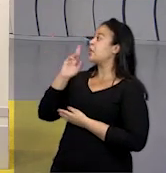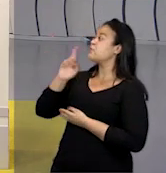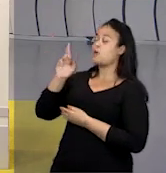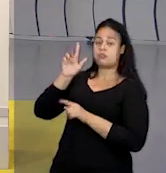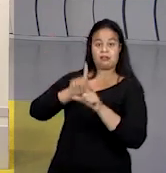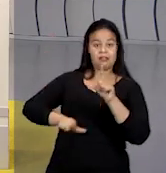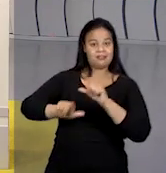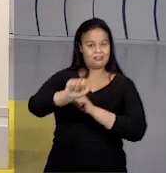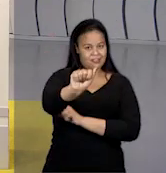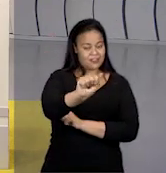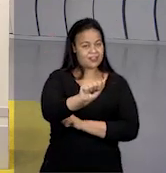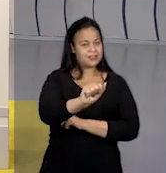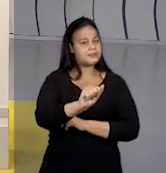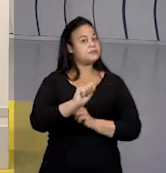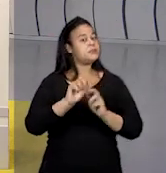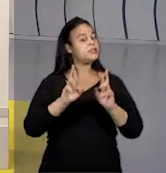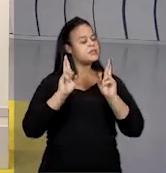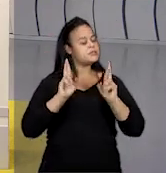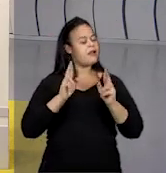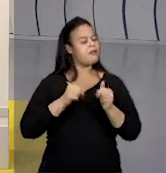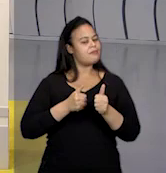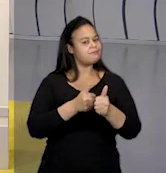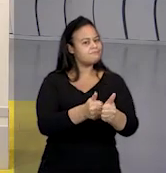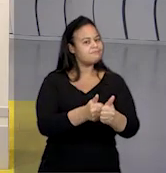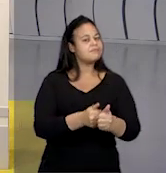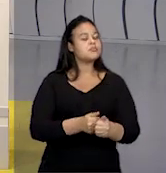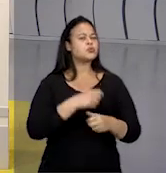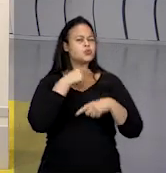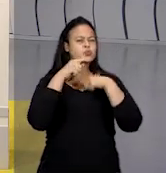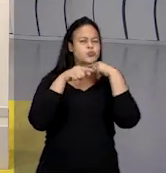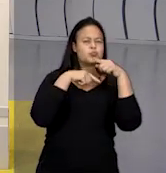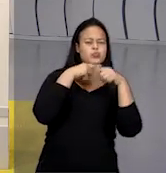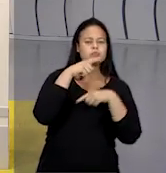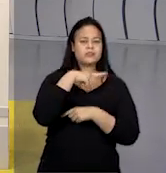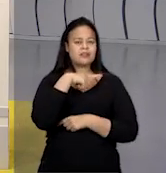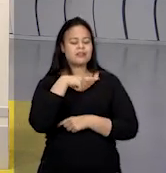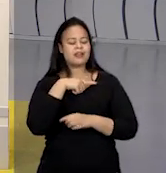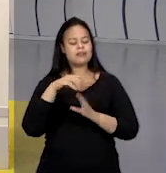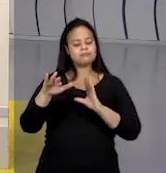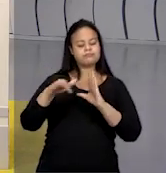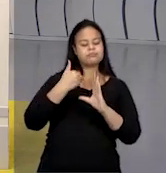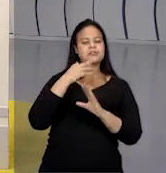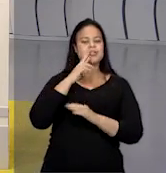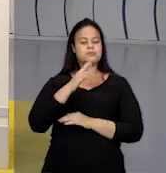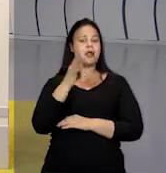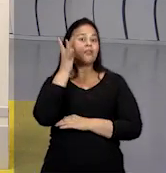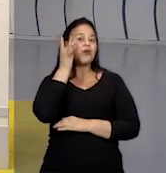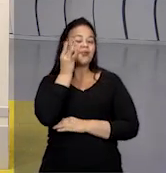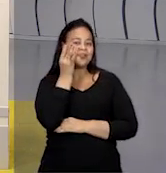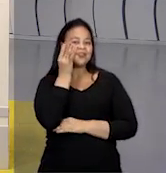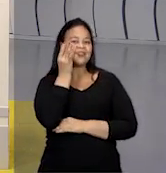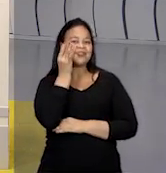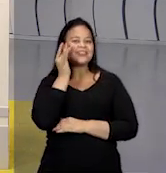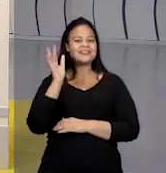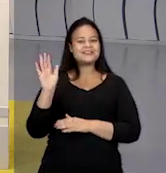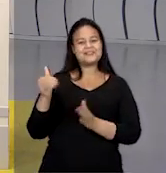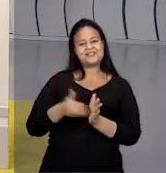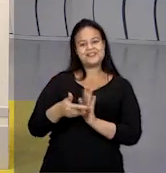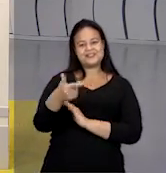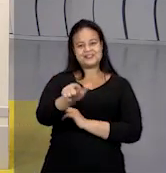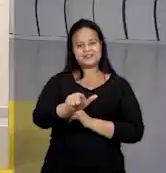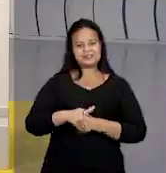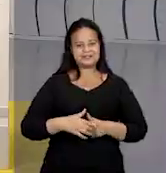Espero que vocês tenham acompanhado. Se ficou alguma dúvida, mande pra gente que eu respondo ao vivo. Até mais!